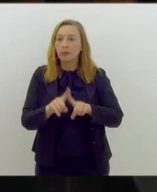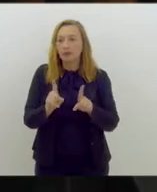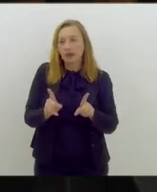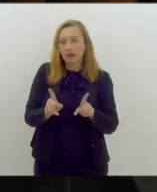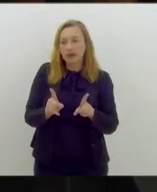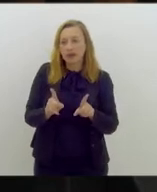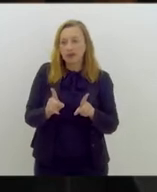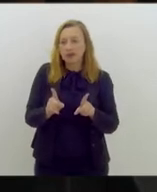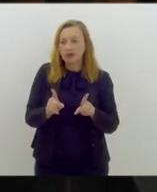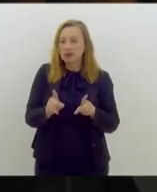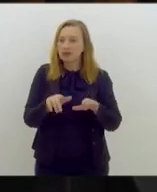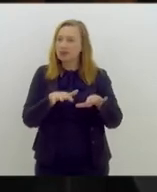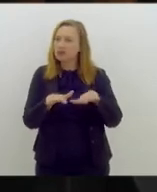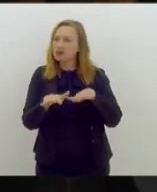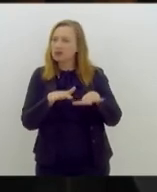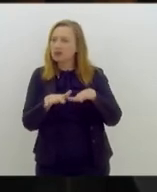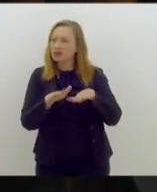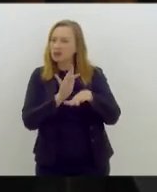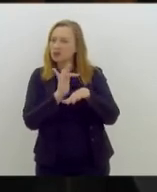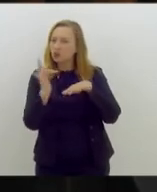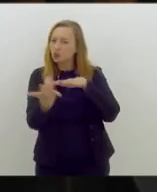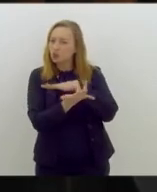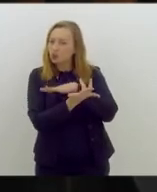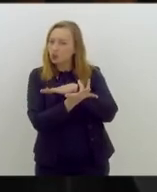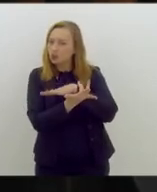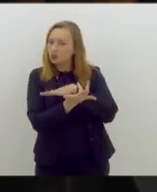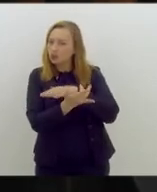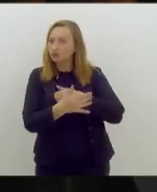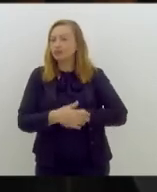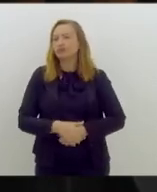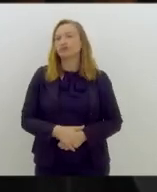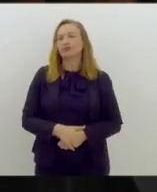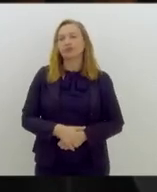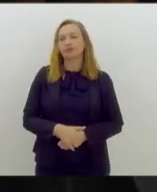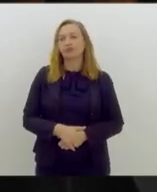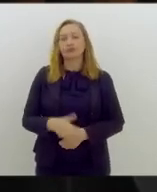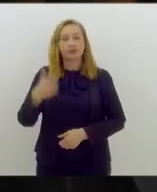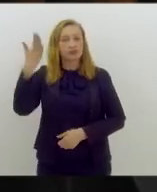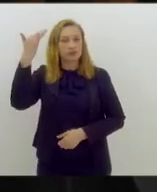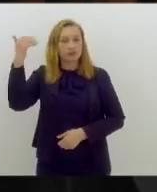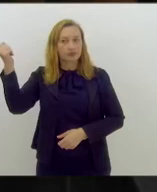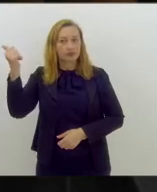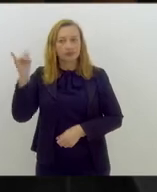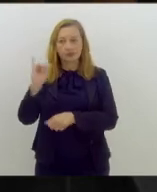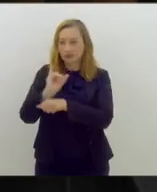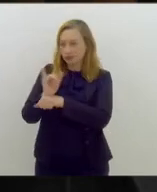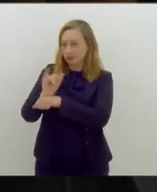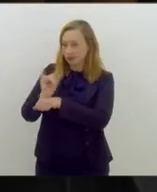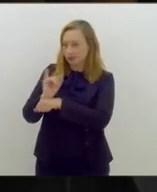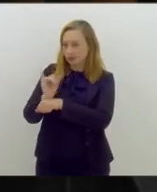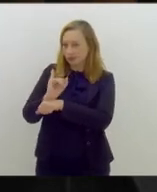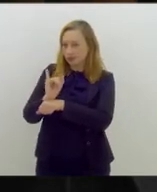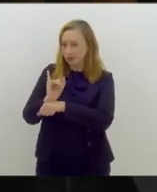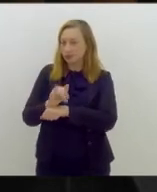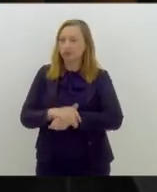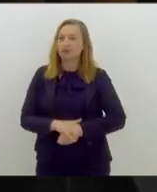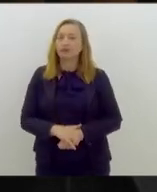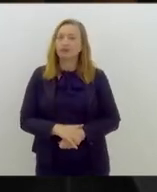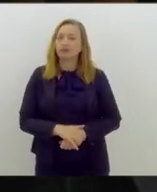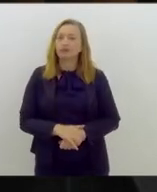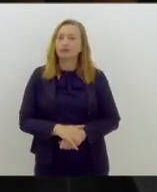locomove pelas redes dos Famosos YouTubers com